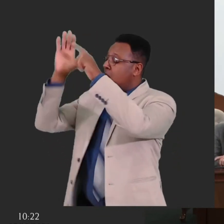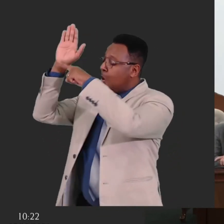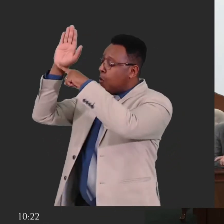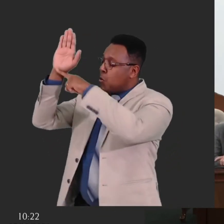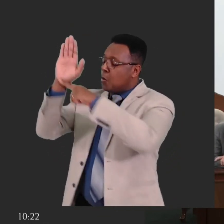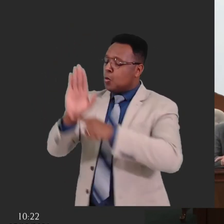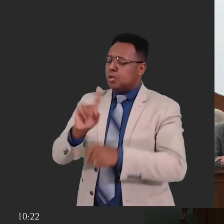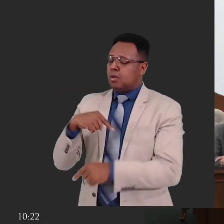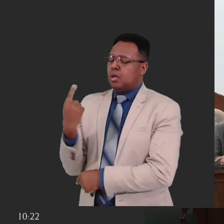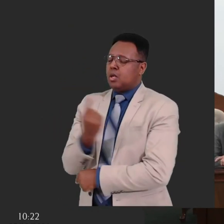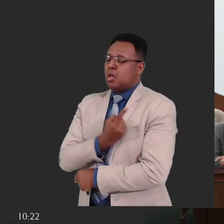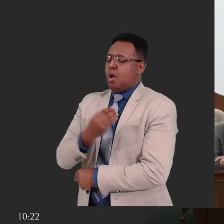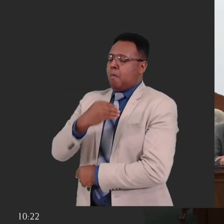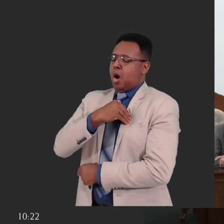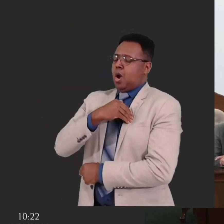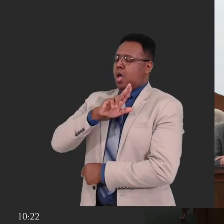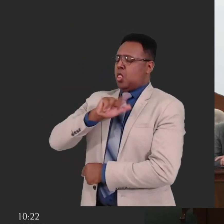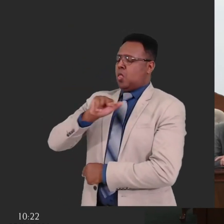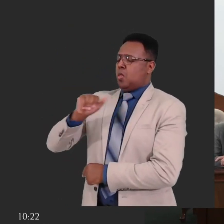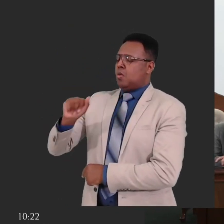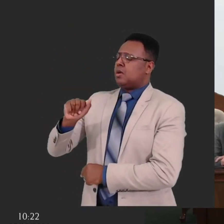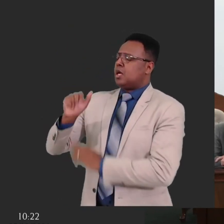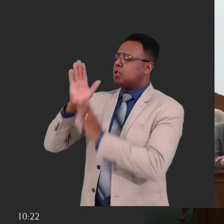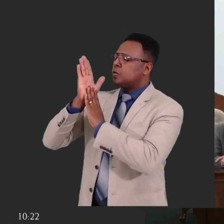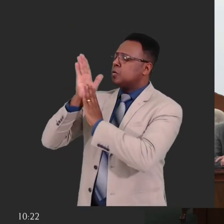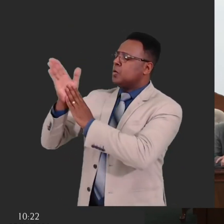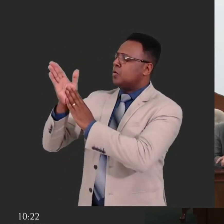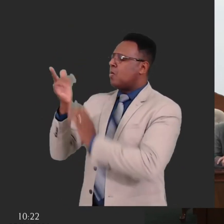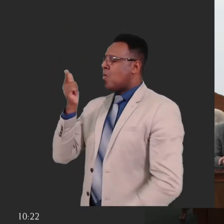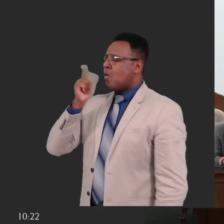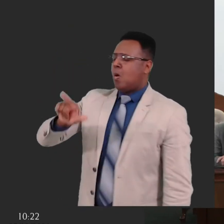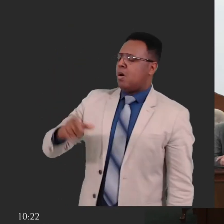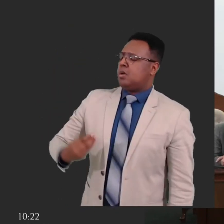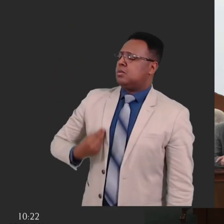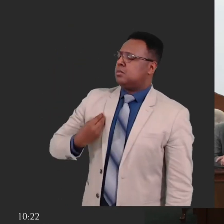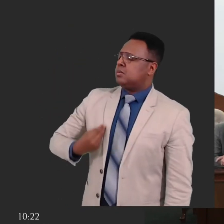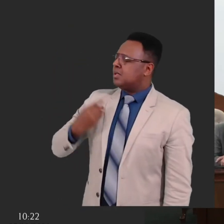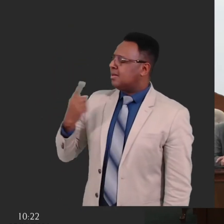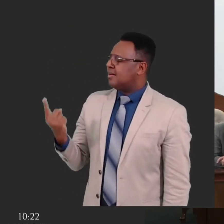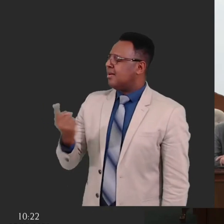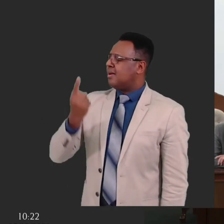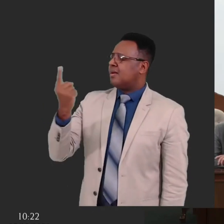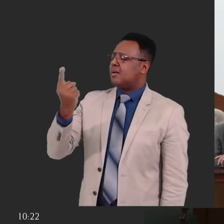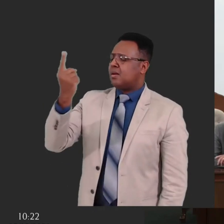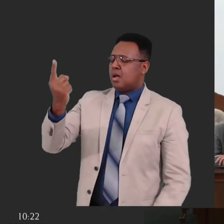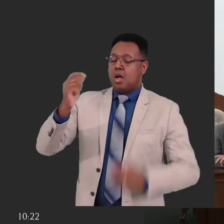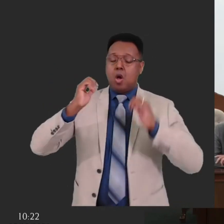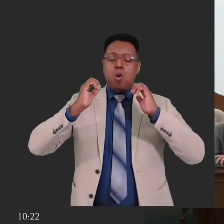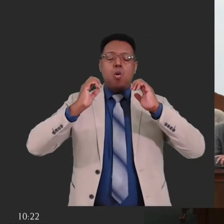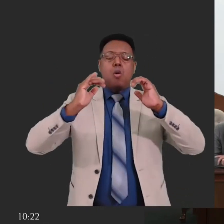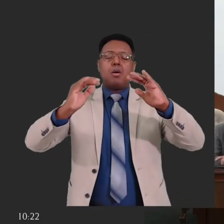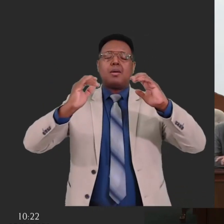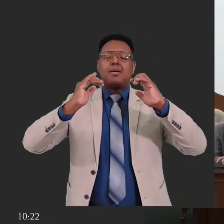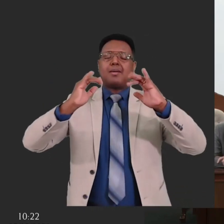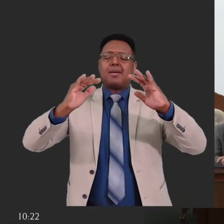pecado e guarda-nos para a vida eterna. Sim, abençoa a orquestra tocando